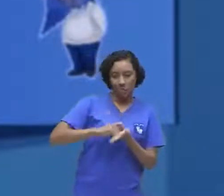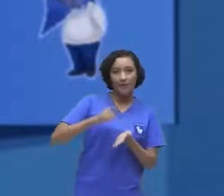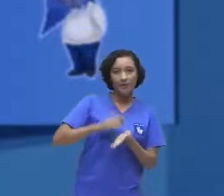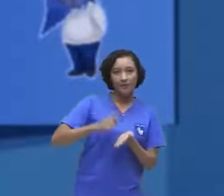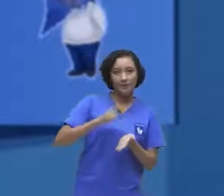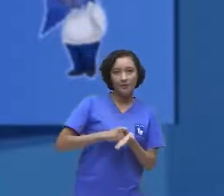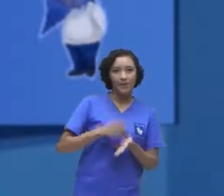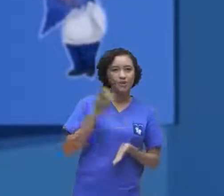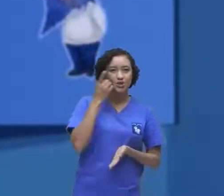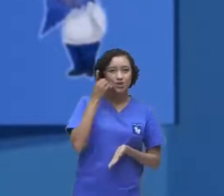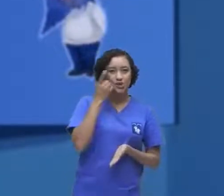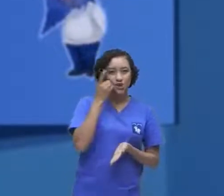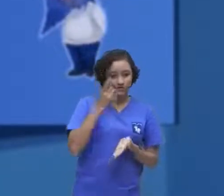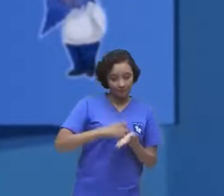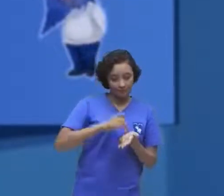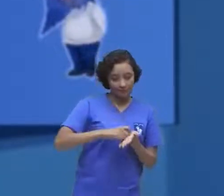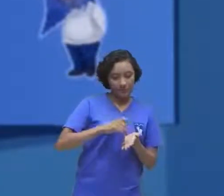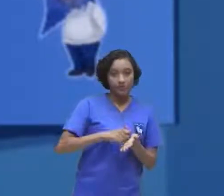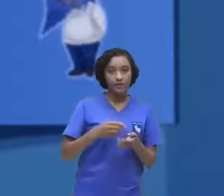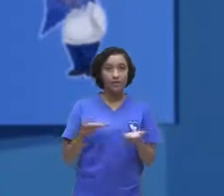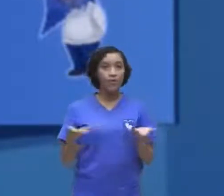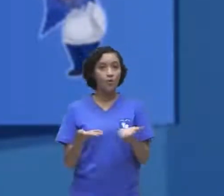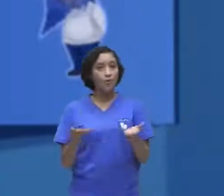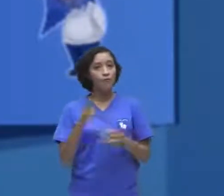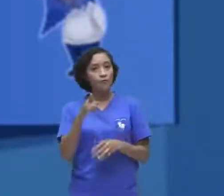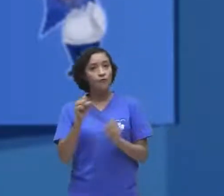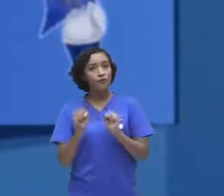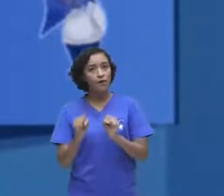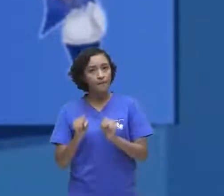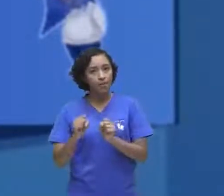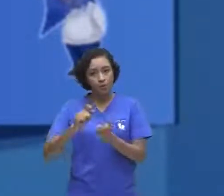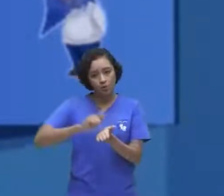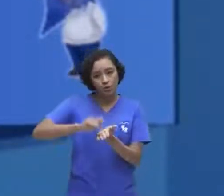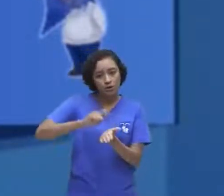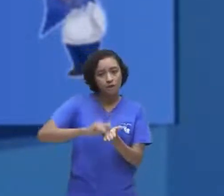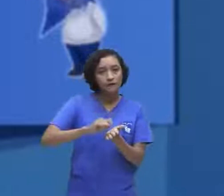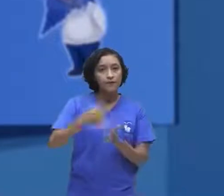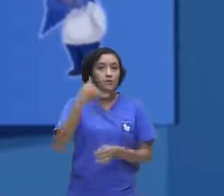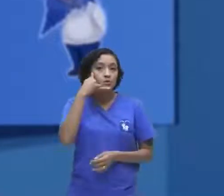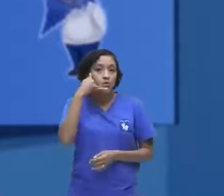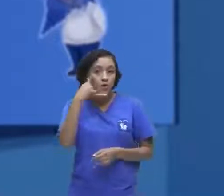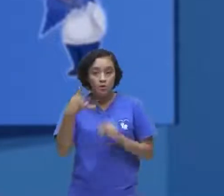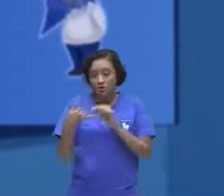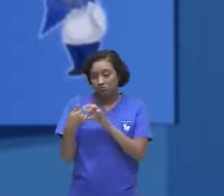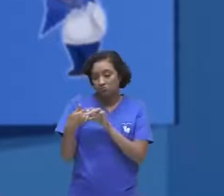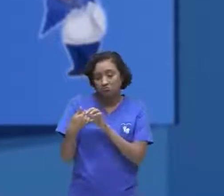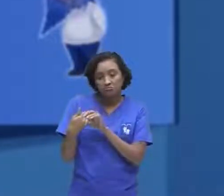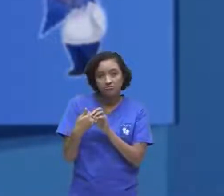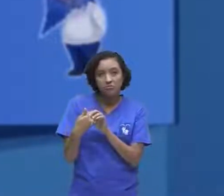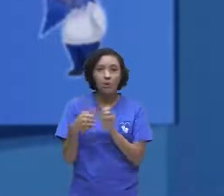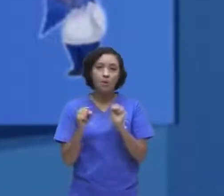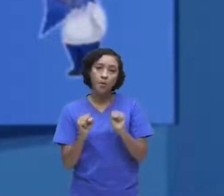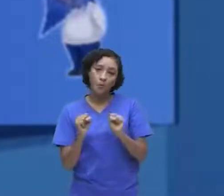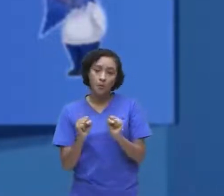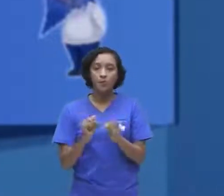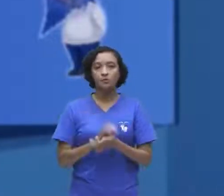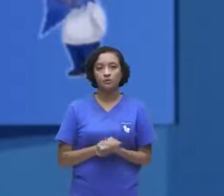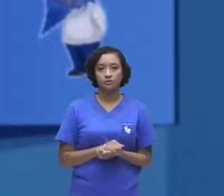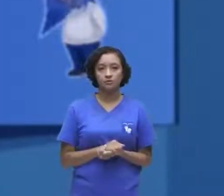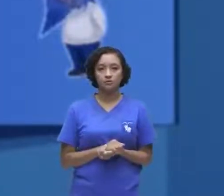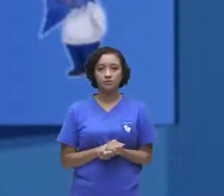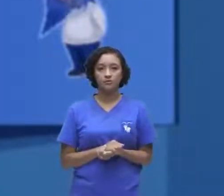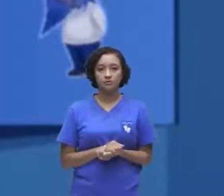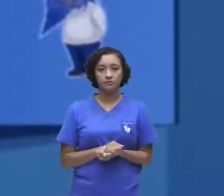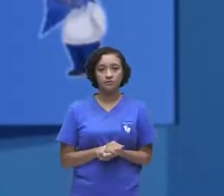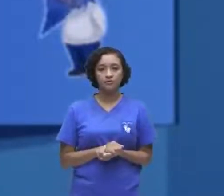né, escrever no celular, no bloco de notas. Você também pode pegar. Escrever, né? Antes tinha o diário,